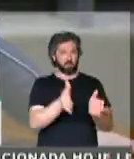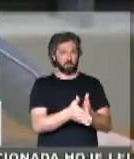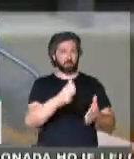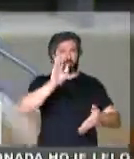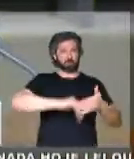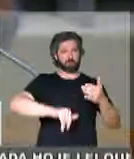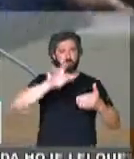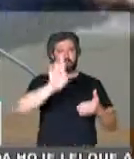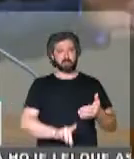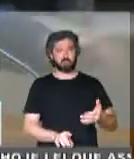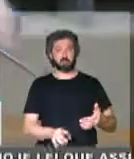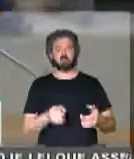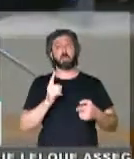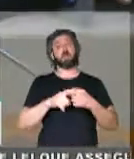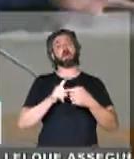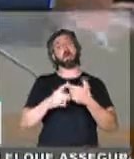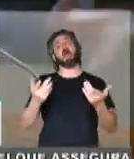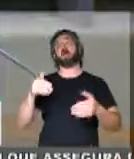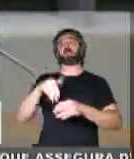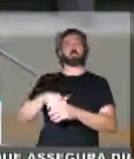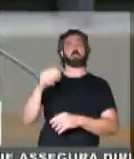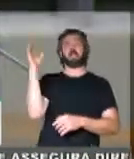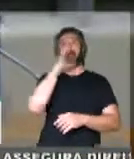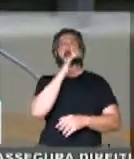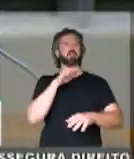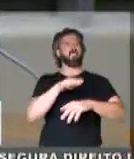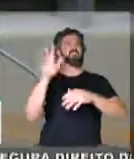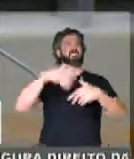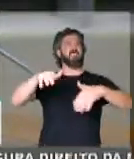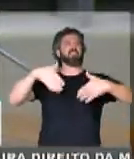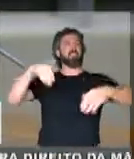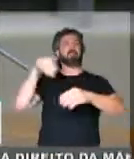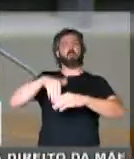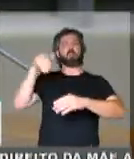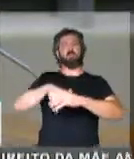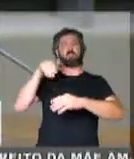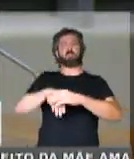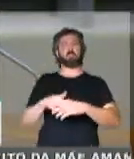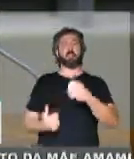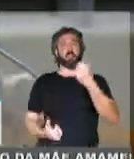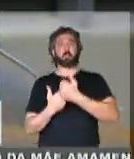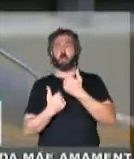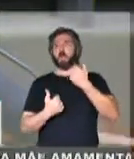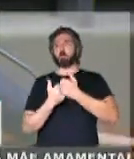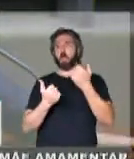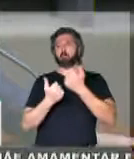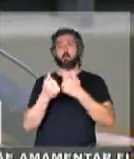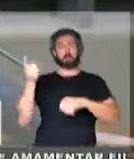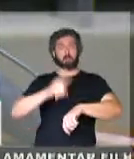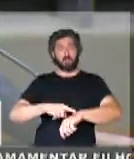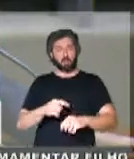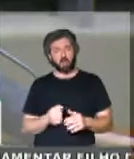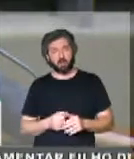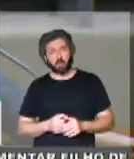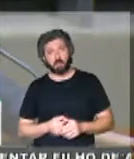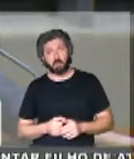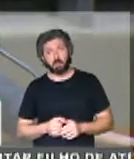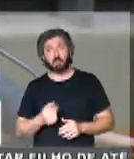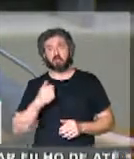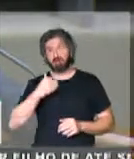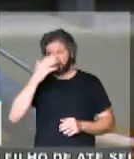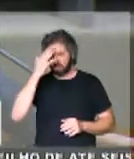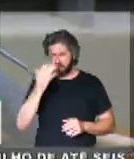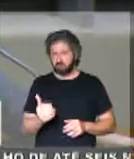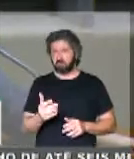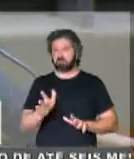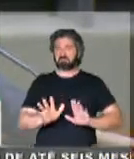simples, porque aí sim eles votam a toque de caixa, conseguem apoios imediatos. Eu sei que existe